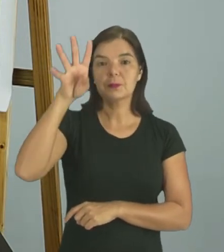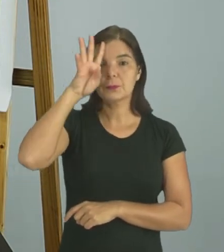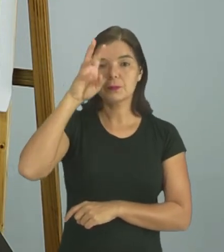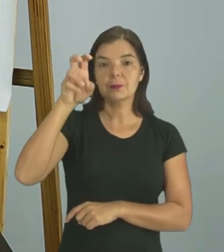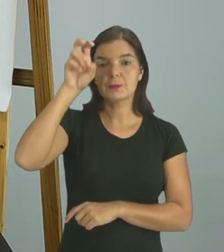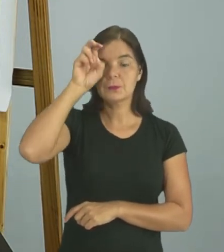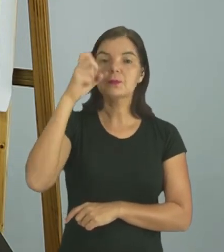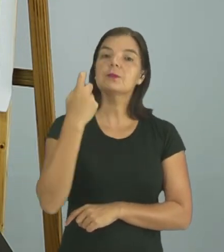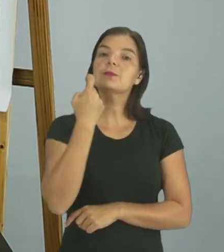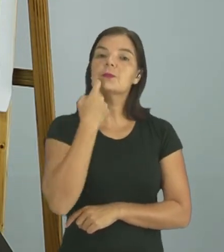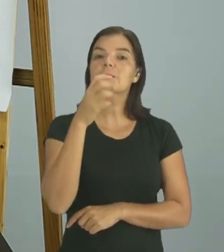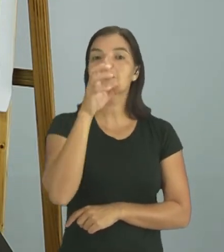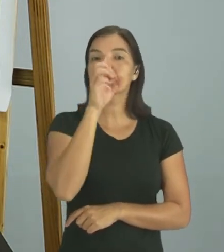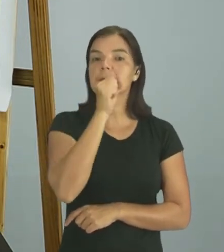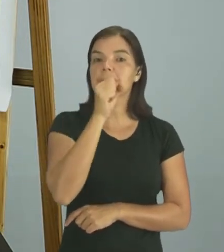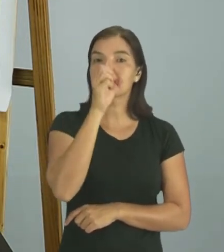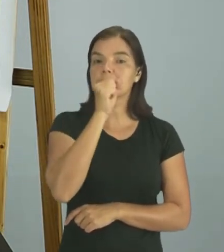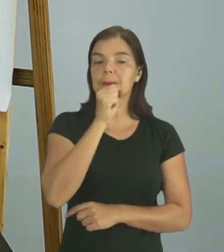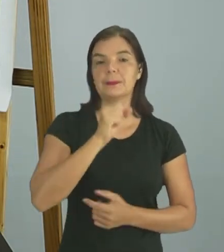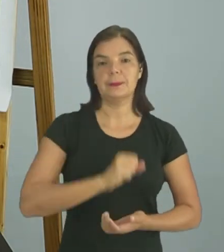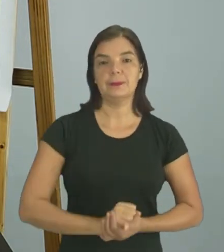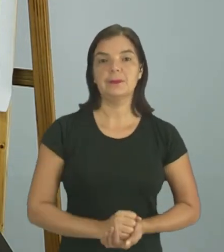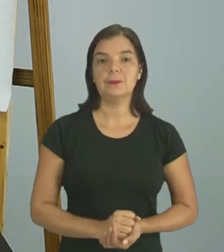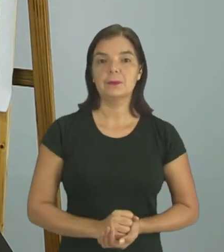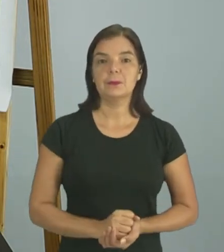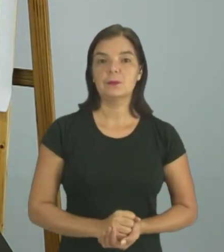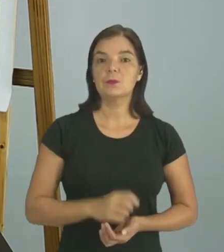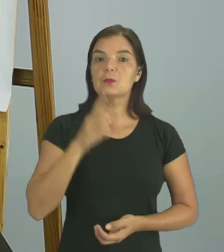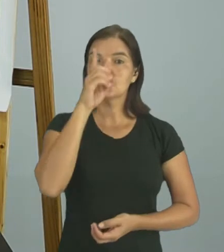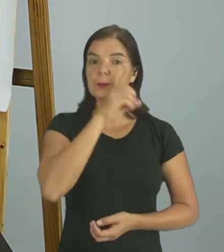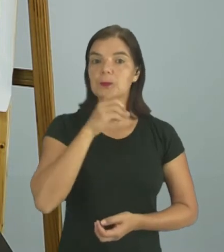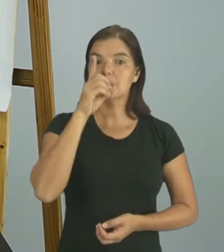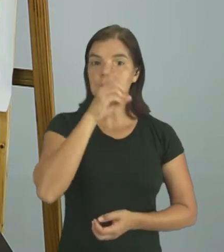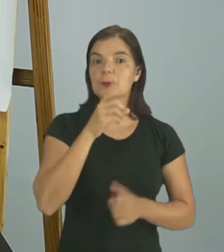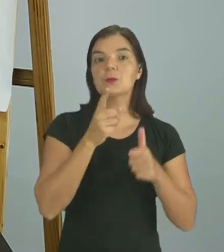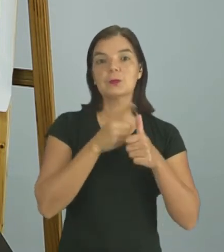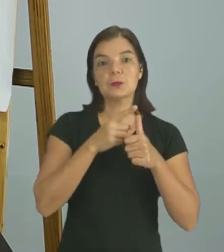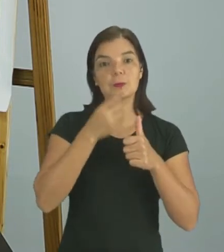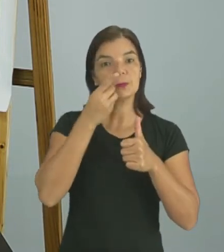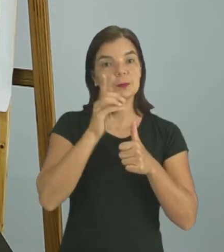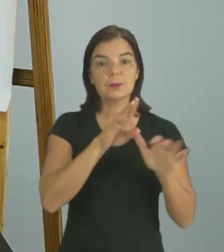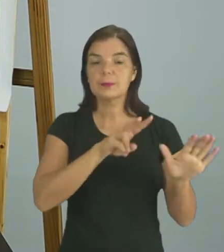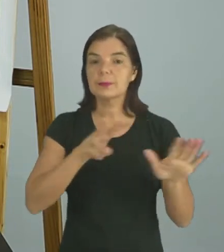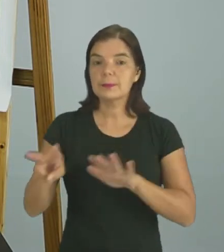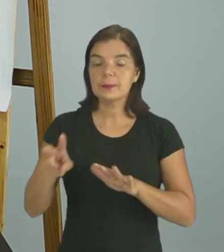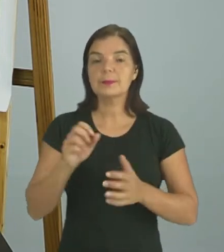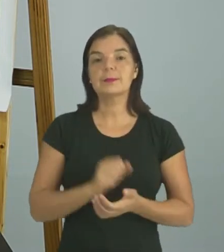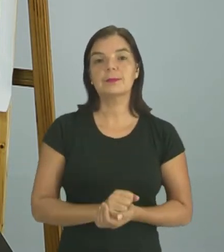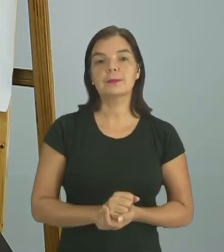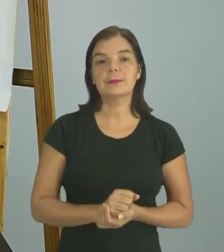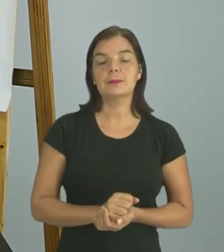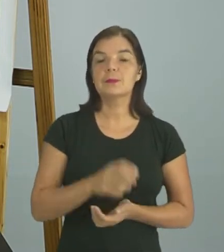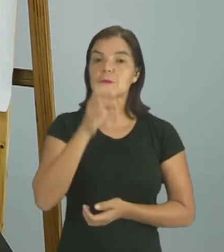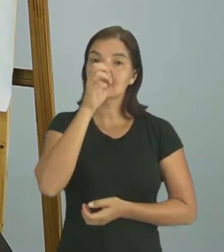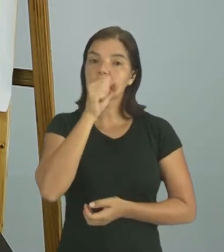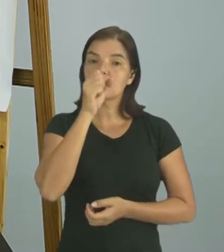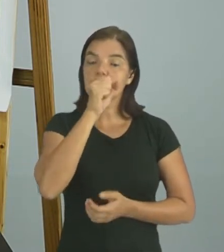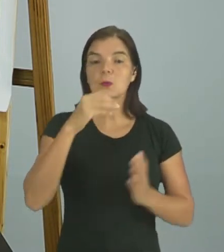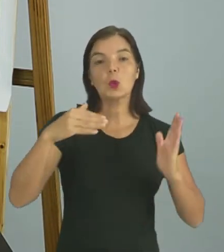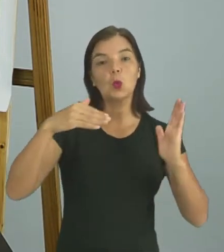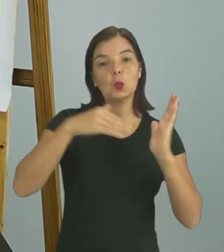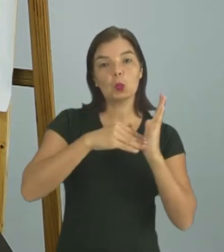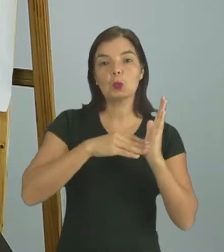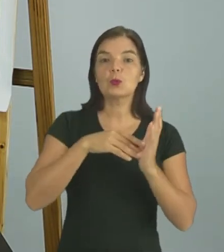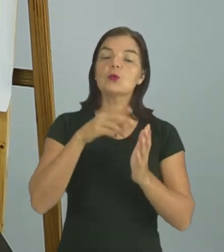quinta, sexta e sábado. Domingo, o primeiro dia da semana. Sábado, o último